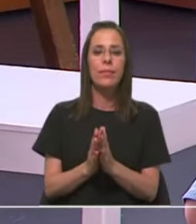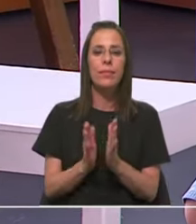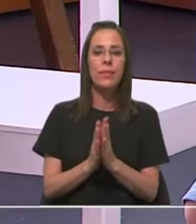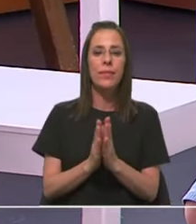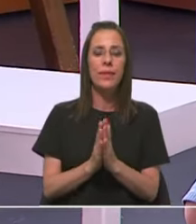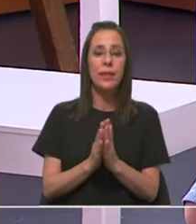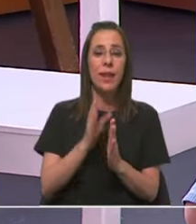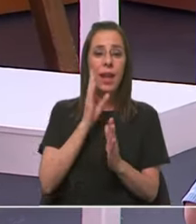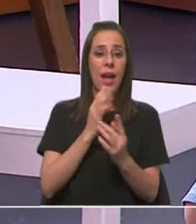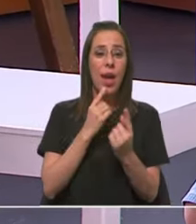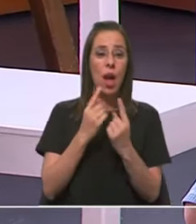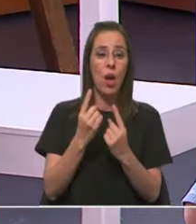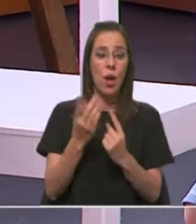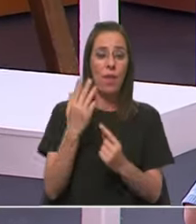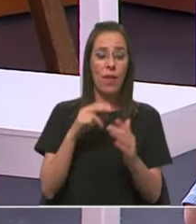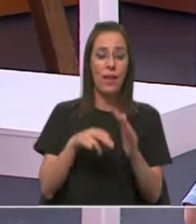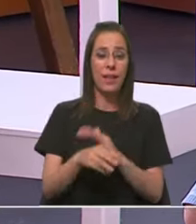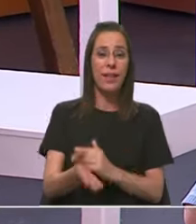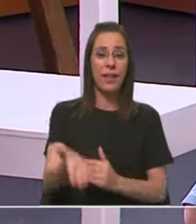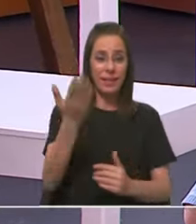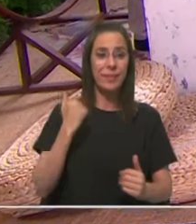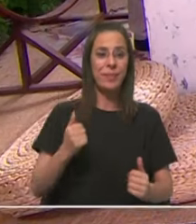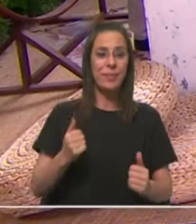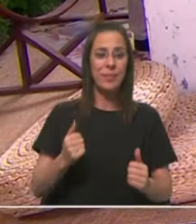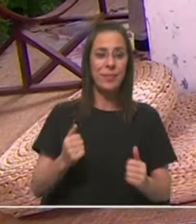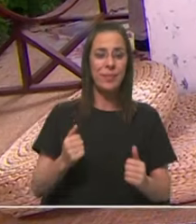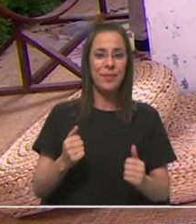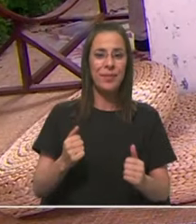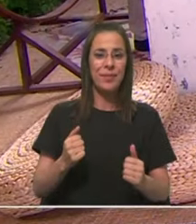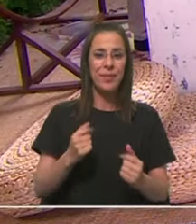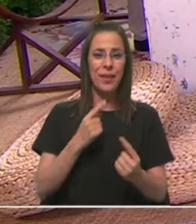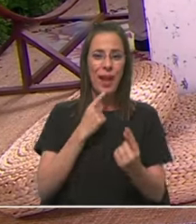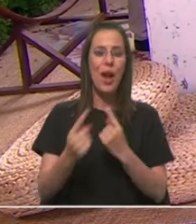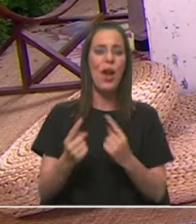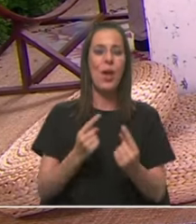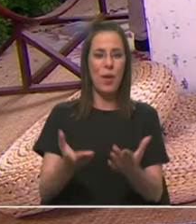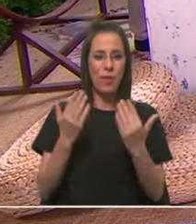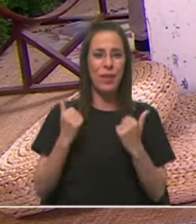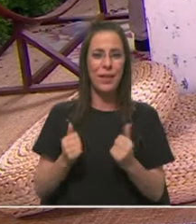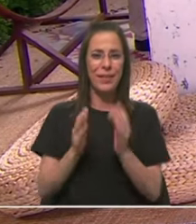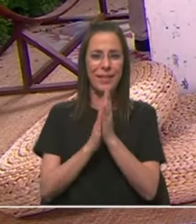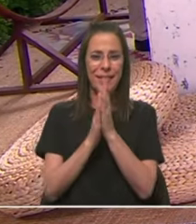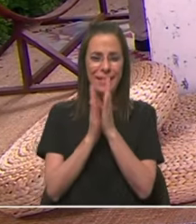Tiago, a noiva vai entrar. Que entre... A noiva!